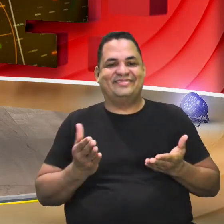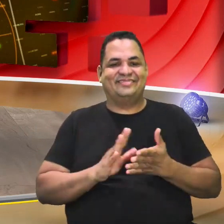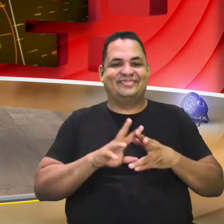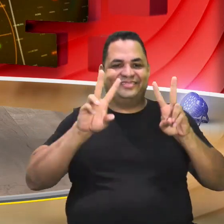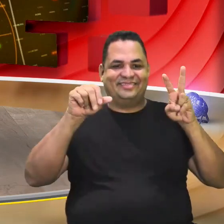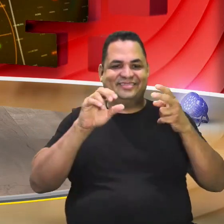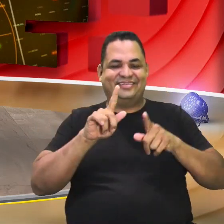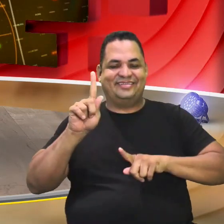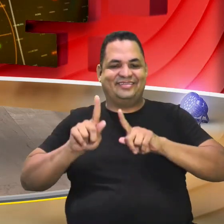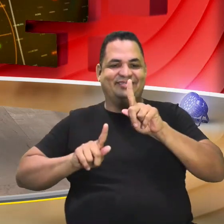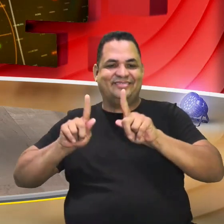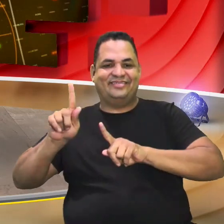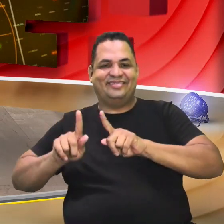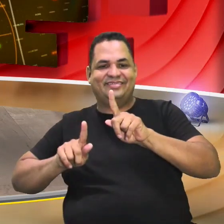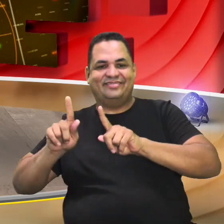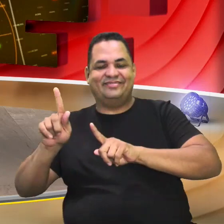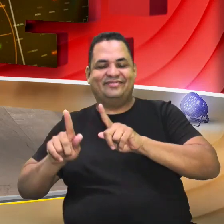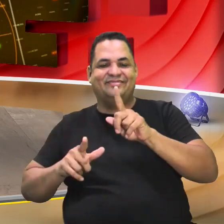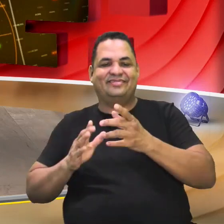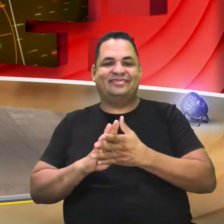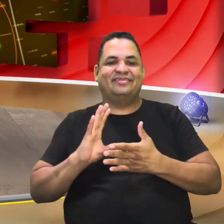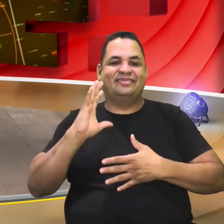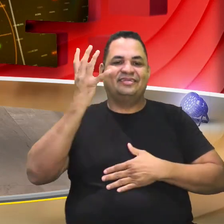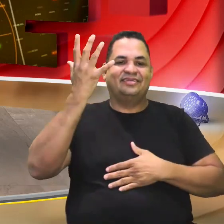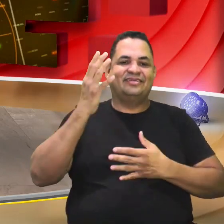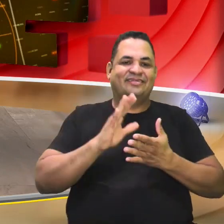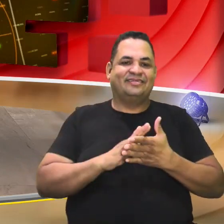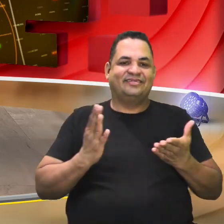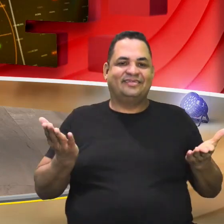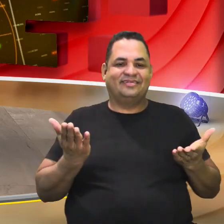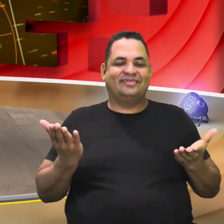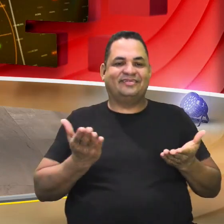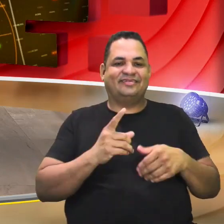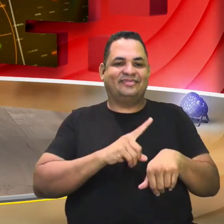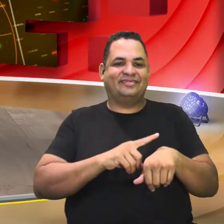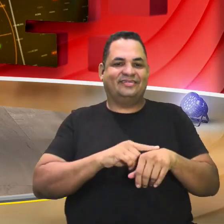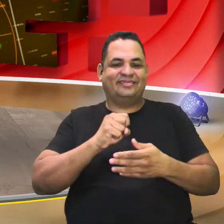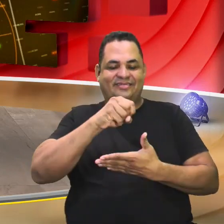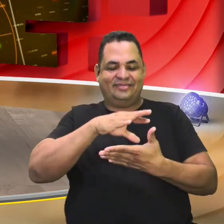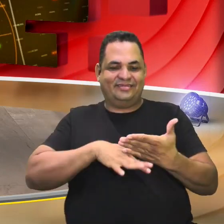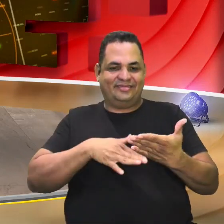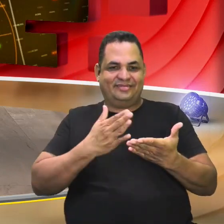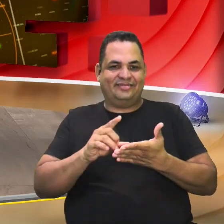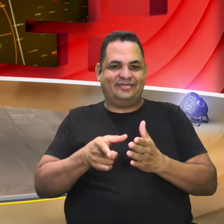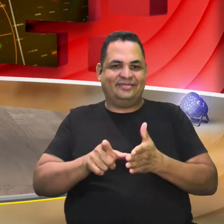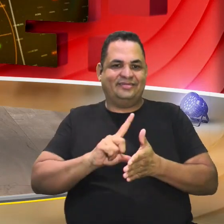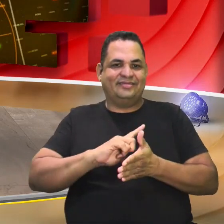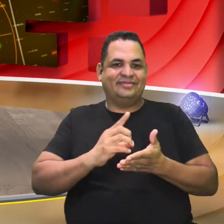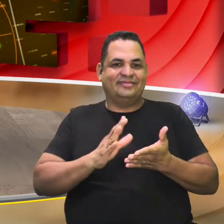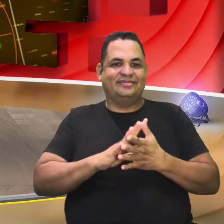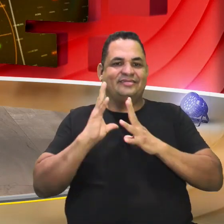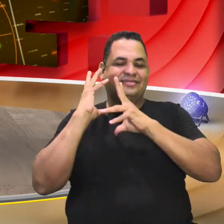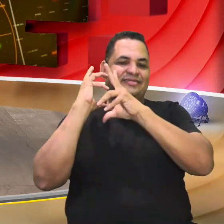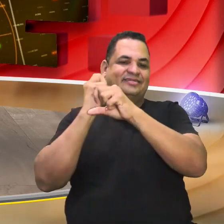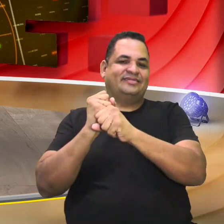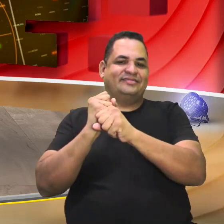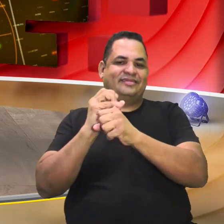O assunto é estatística, simbora resolver. Hora de atividade de sala, mas antes, aquela